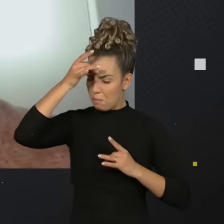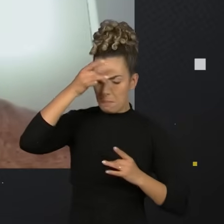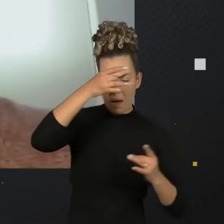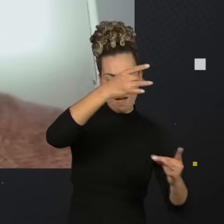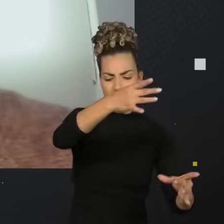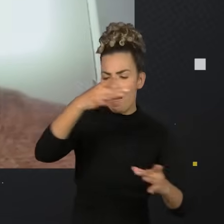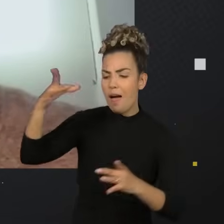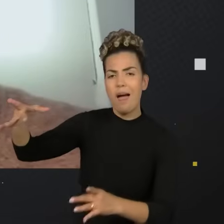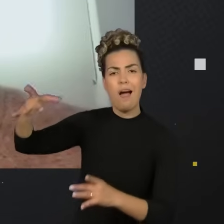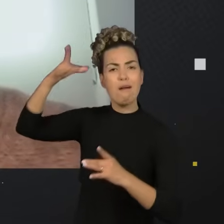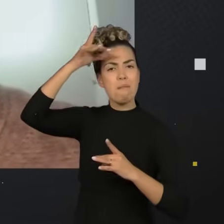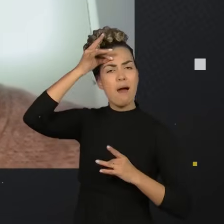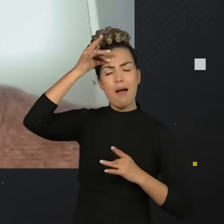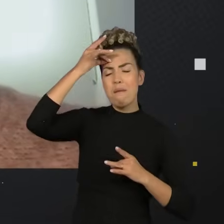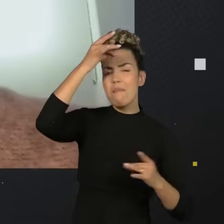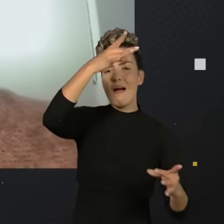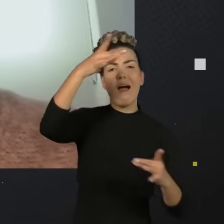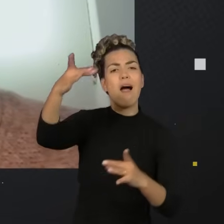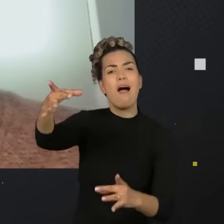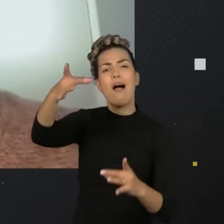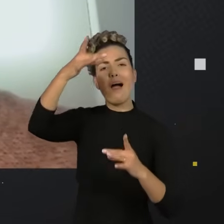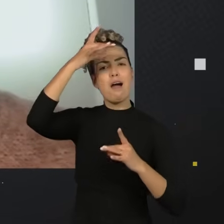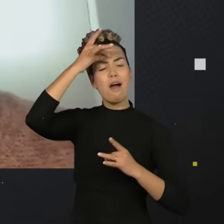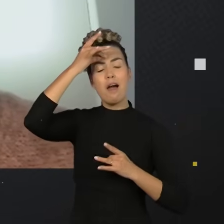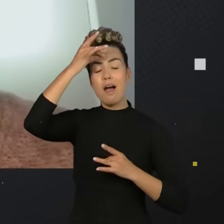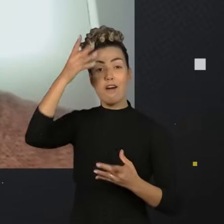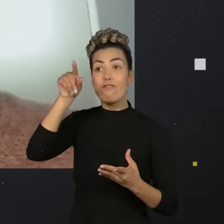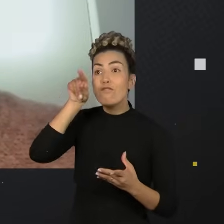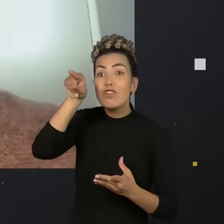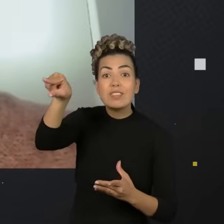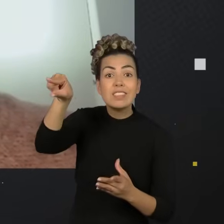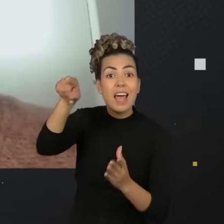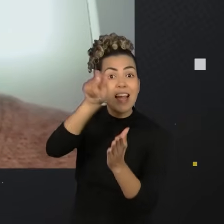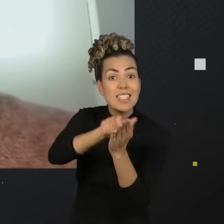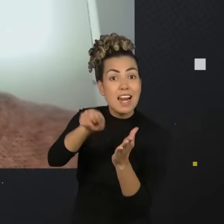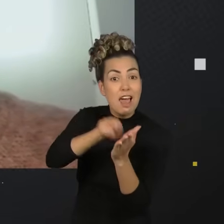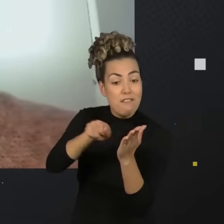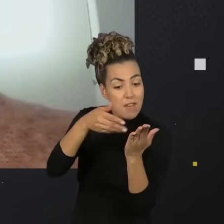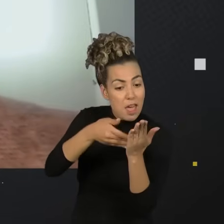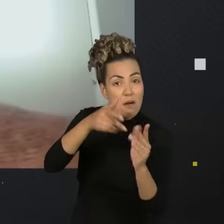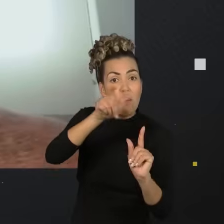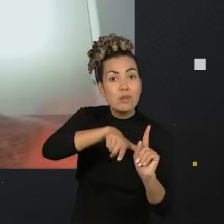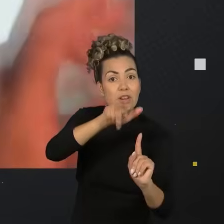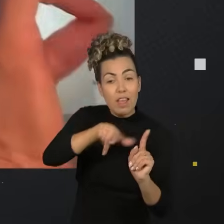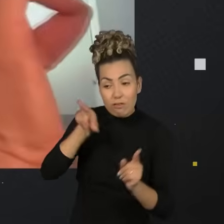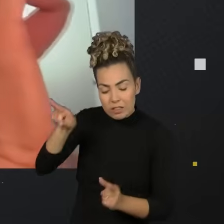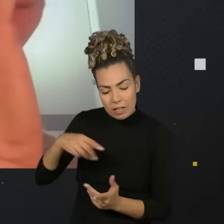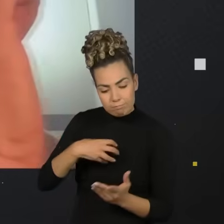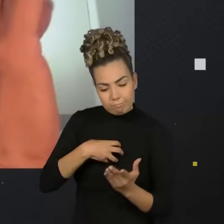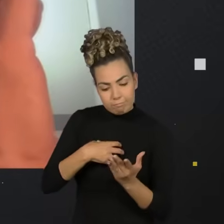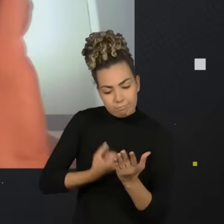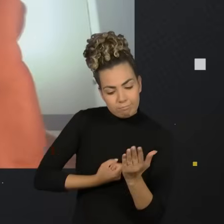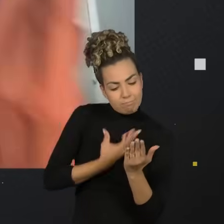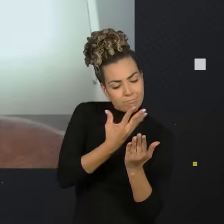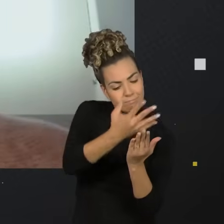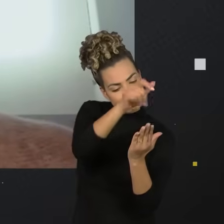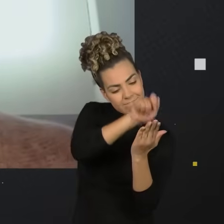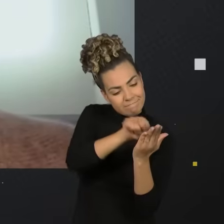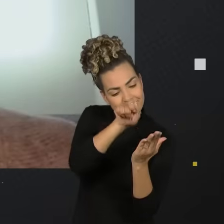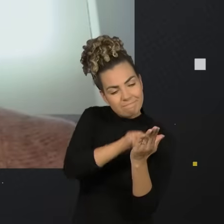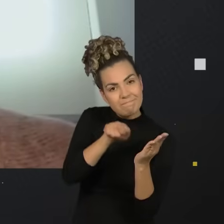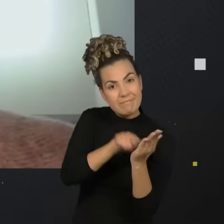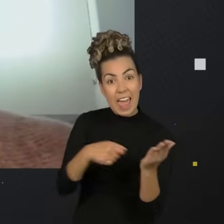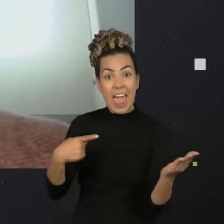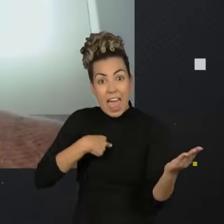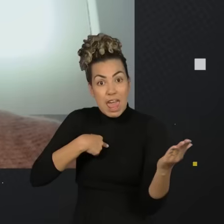tão lindamente da sua cabeça e do seu coração e atingem em